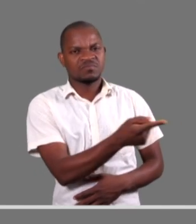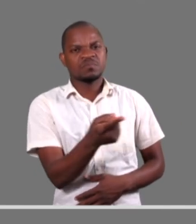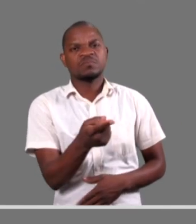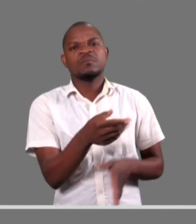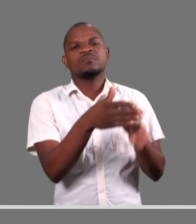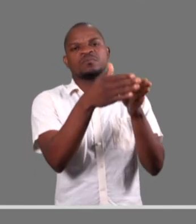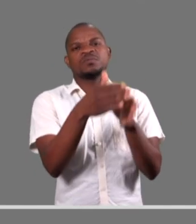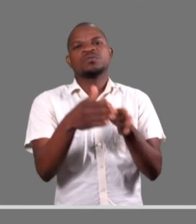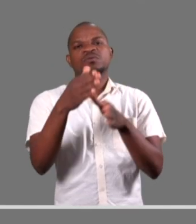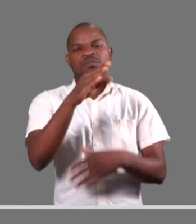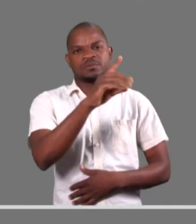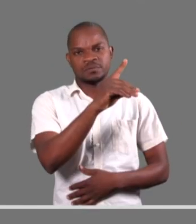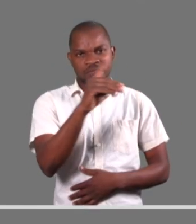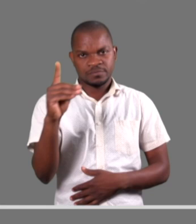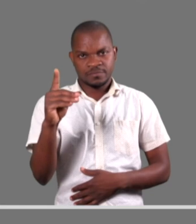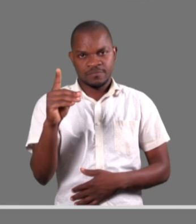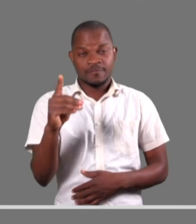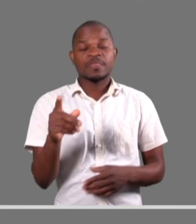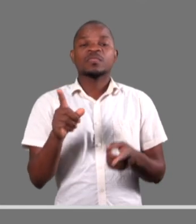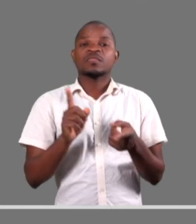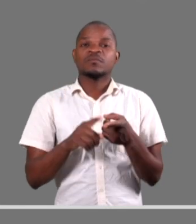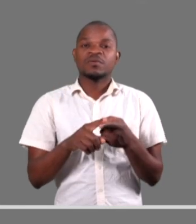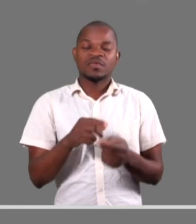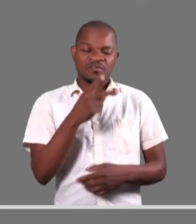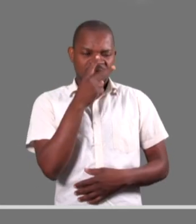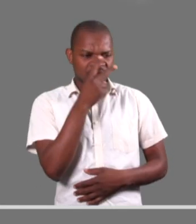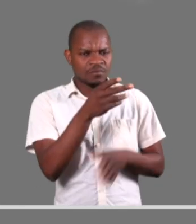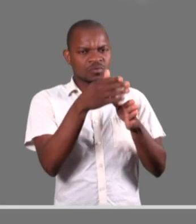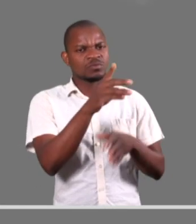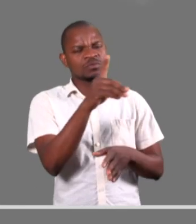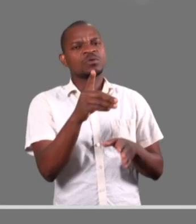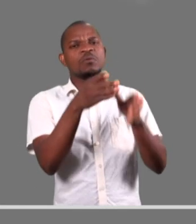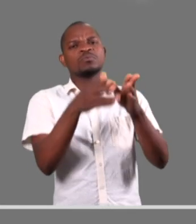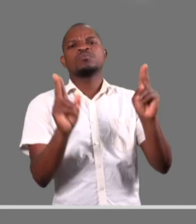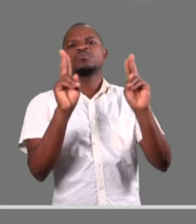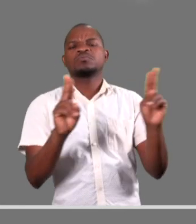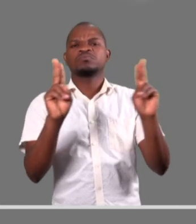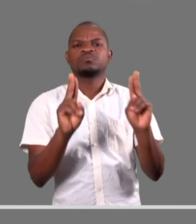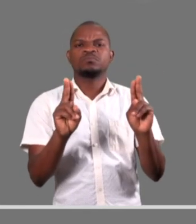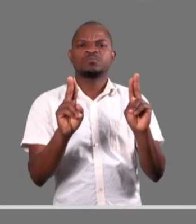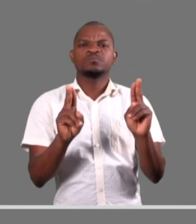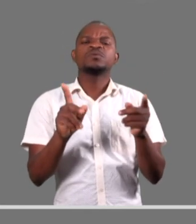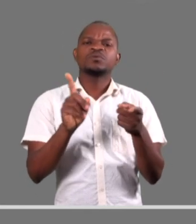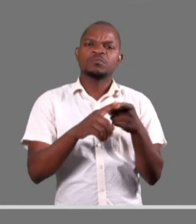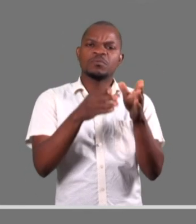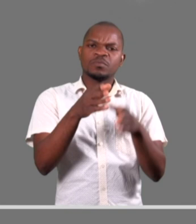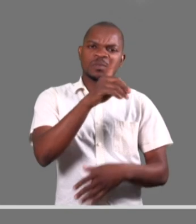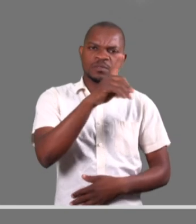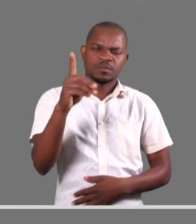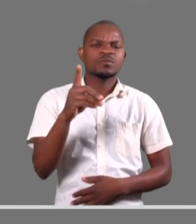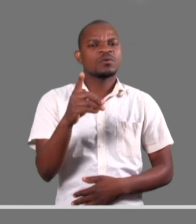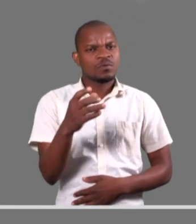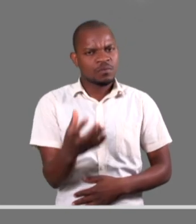os deficientes, mais do que olhar para os deficientes como cidadãos comuns, os